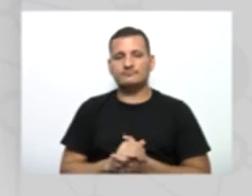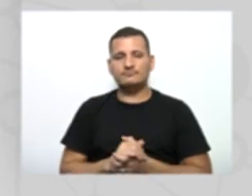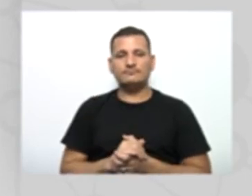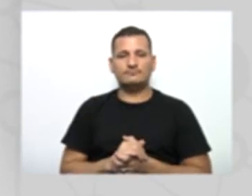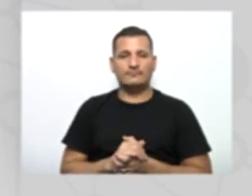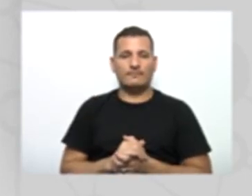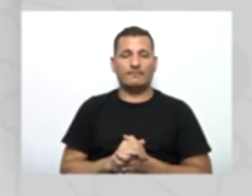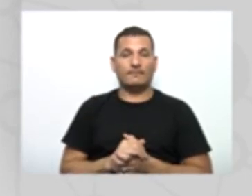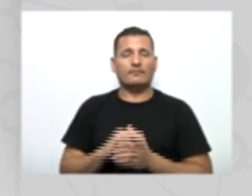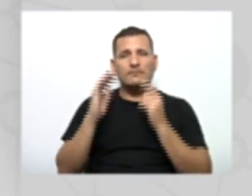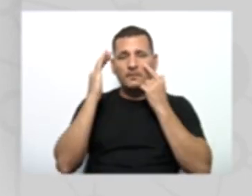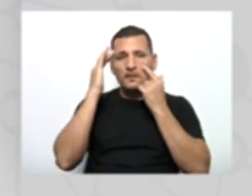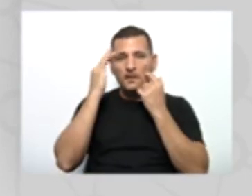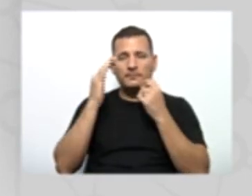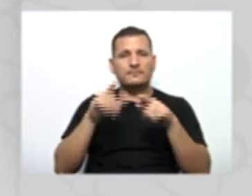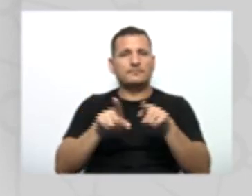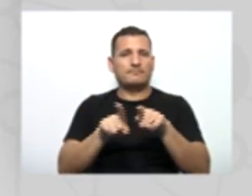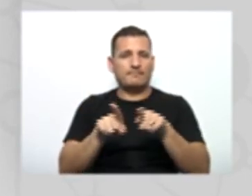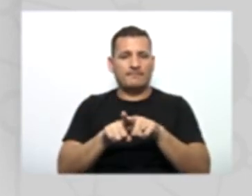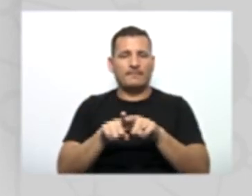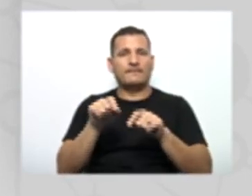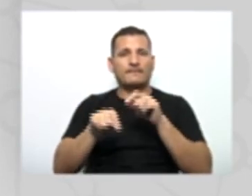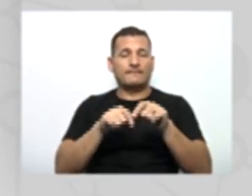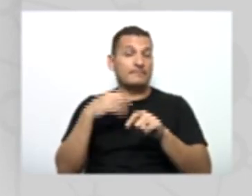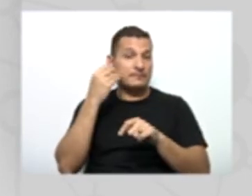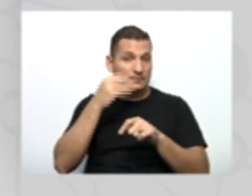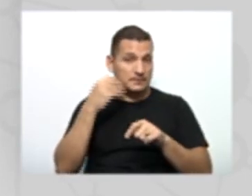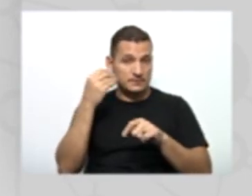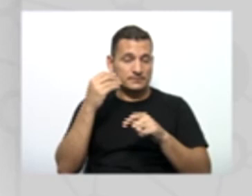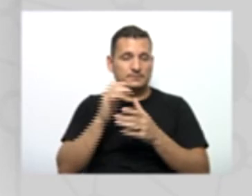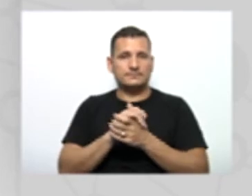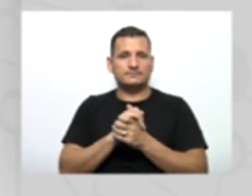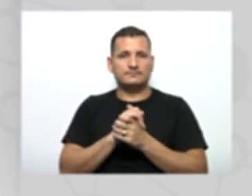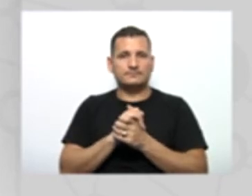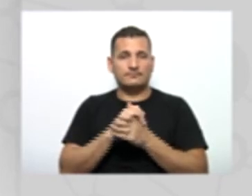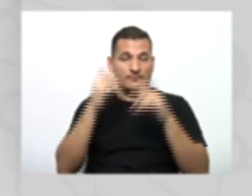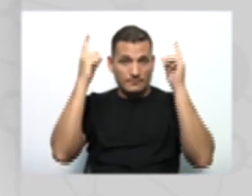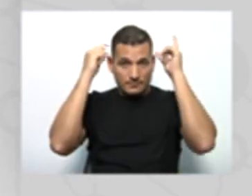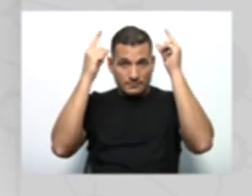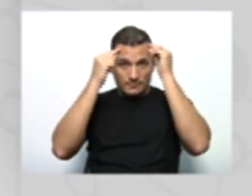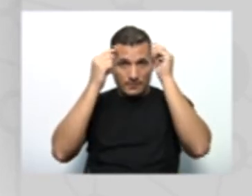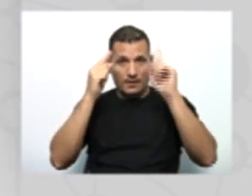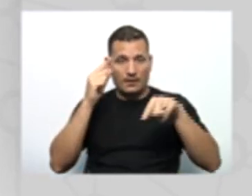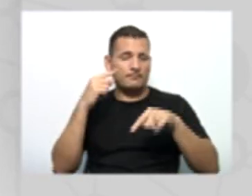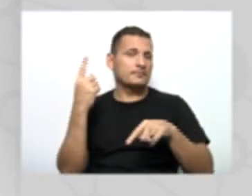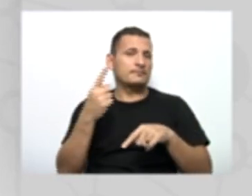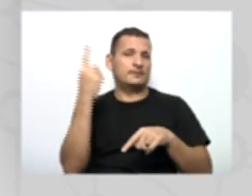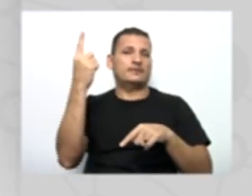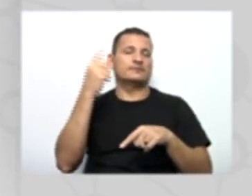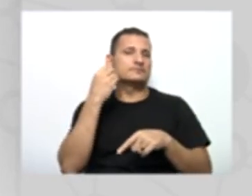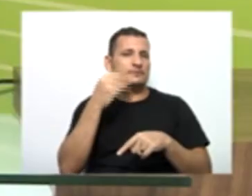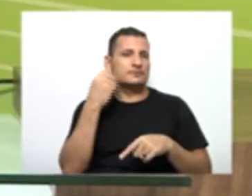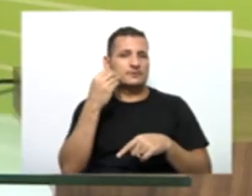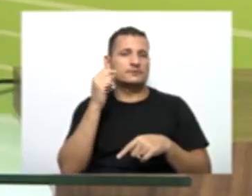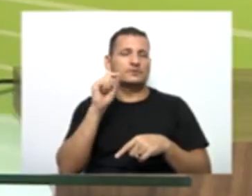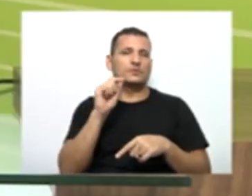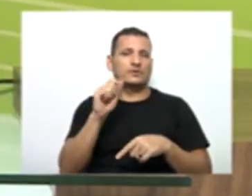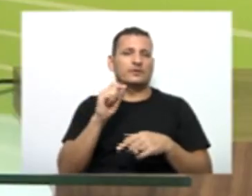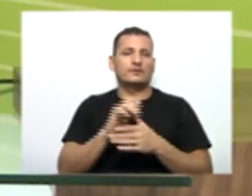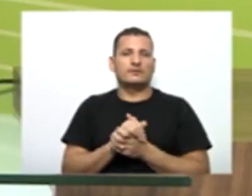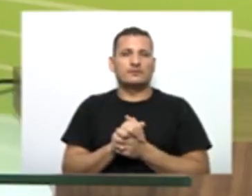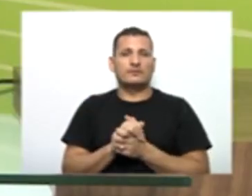época, já se excluía uma parcela significativa da população da atividade política, né?